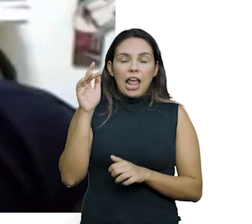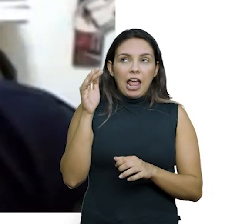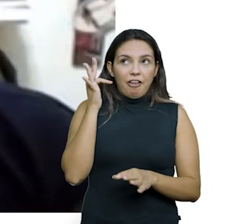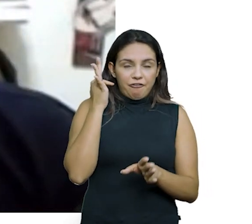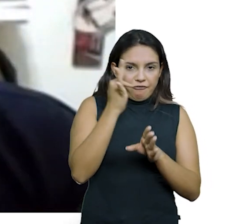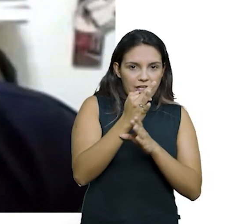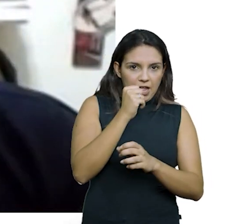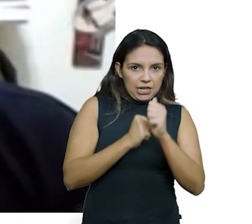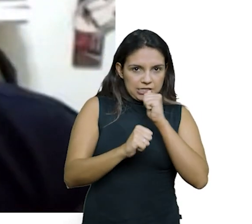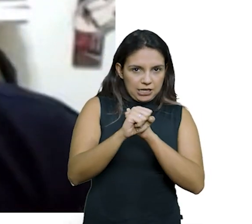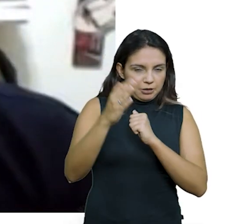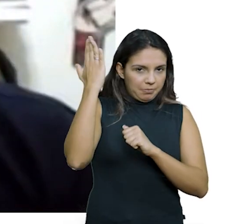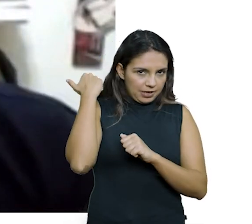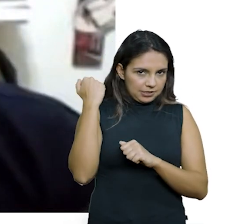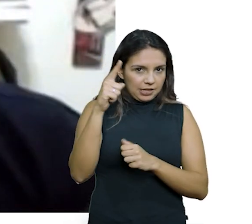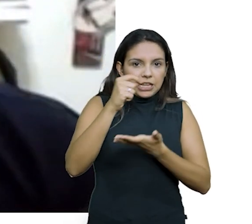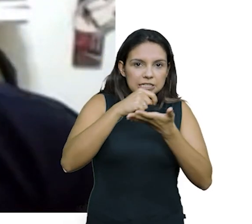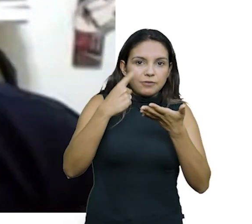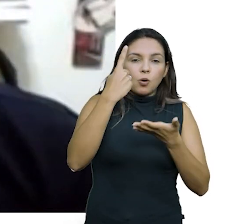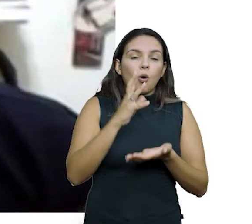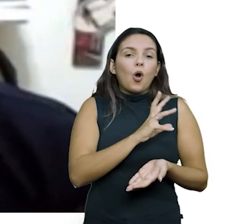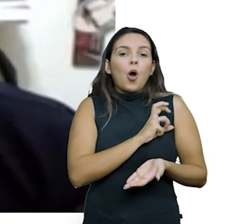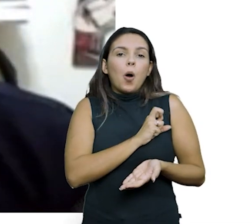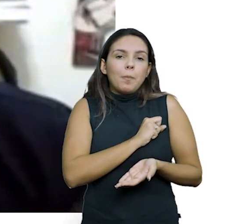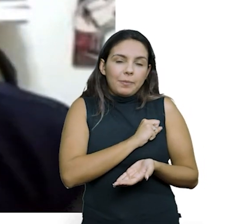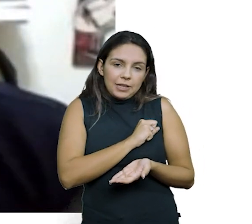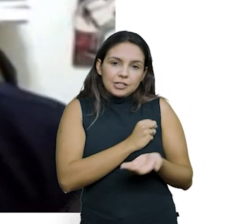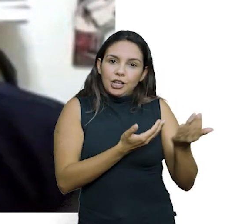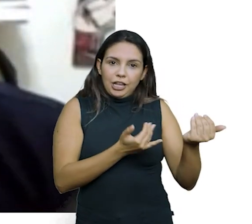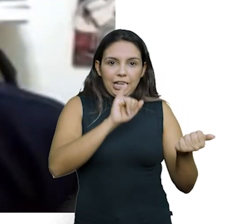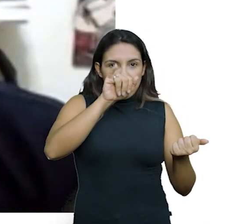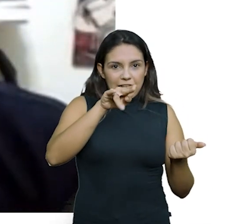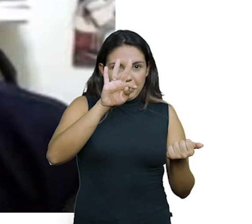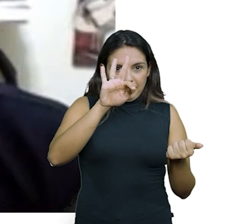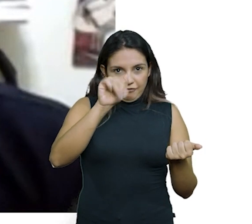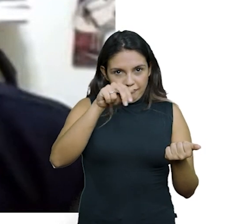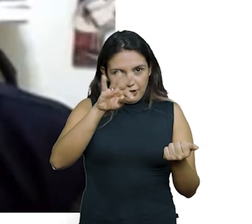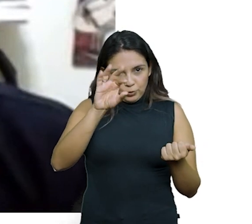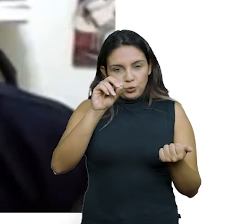passado, todos os dias eu me dediquei a escrever um romance infanto-juvenil, que está